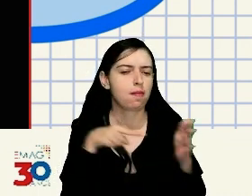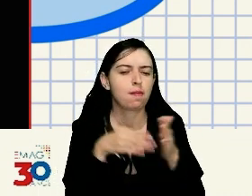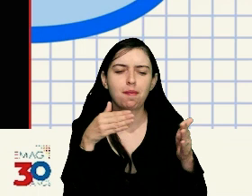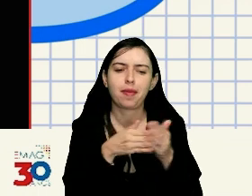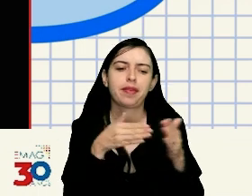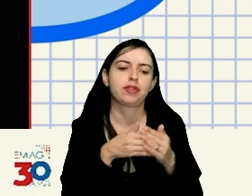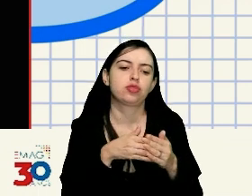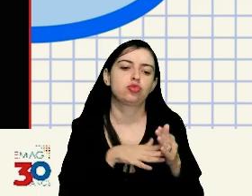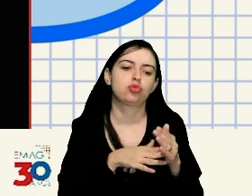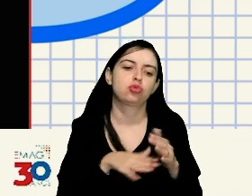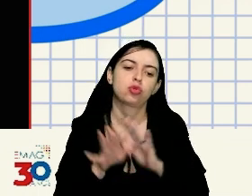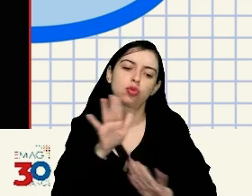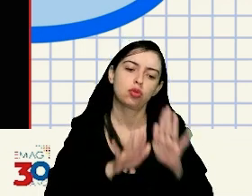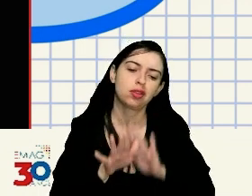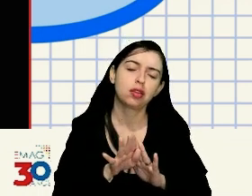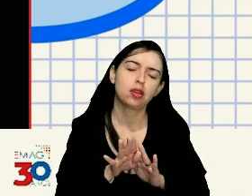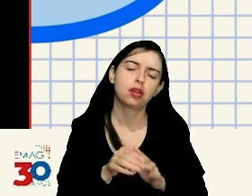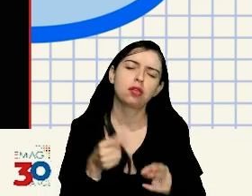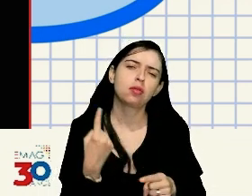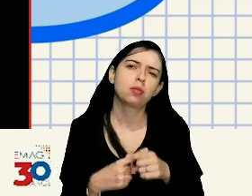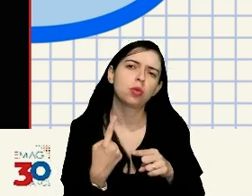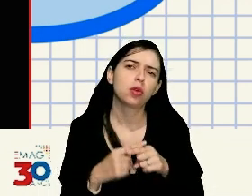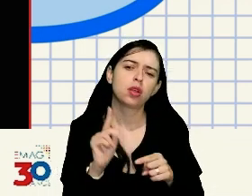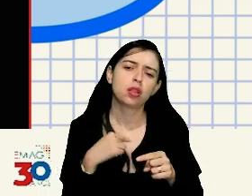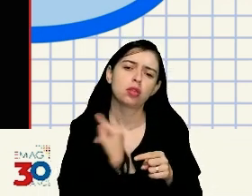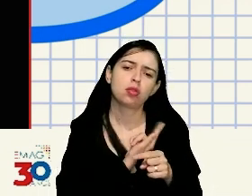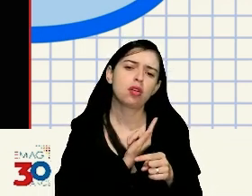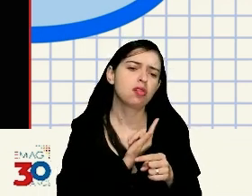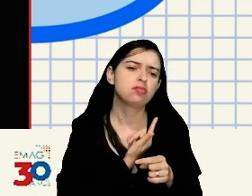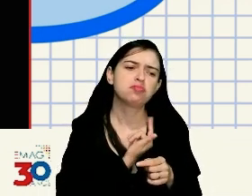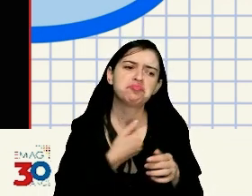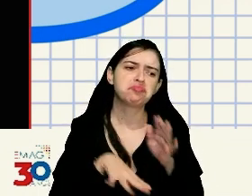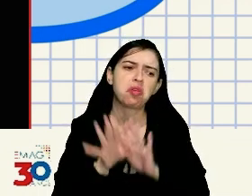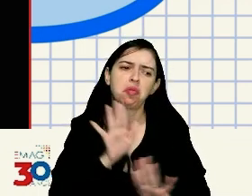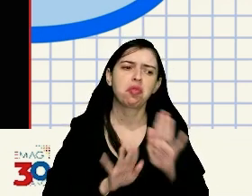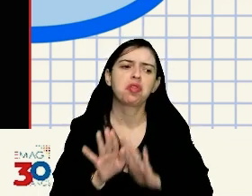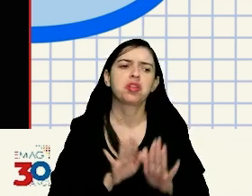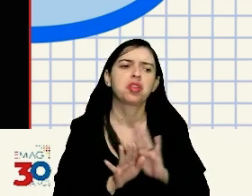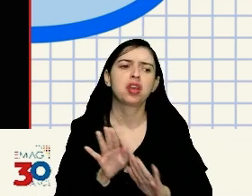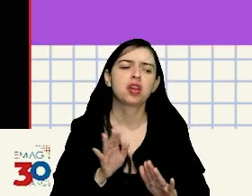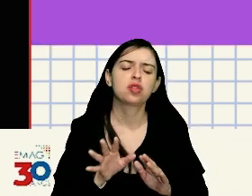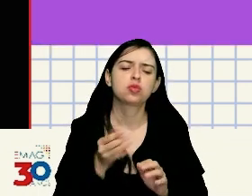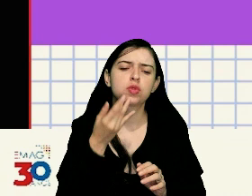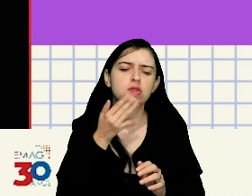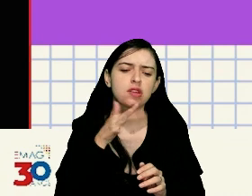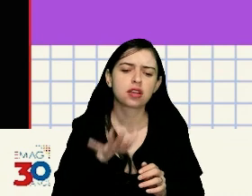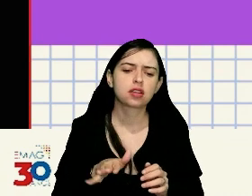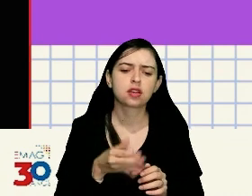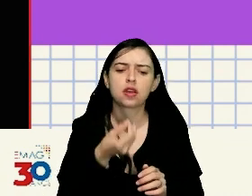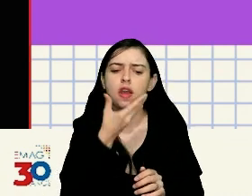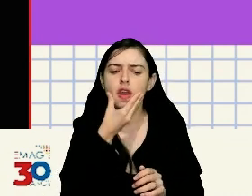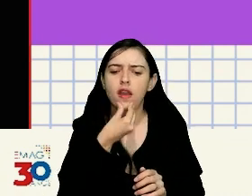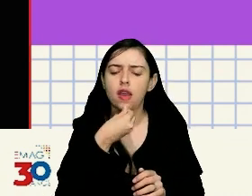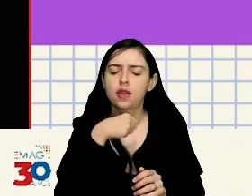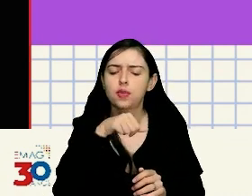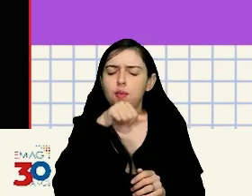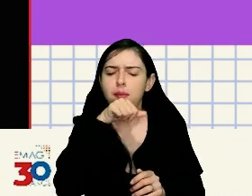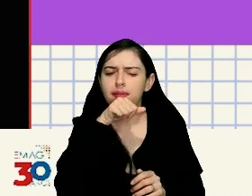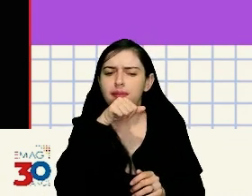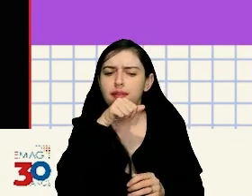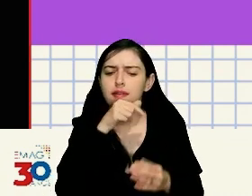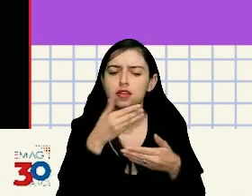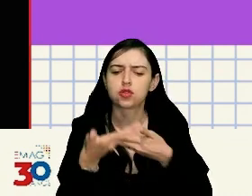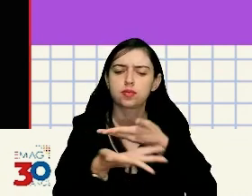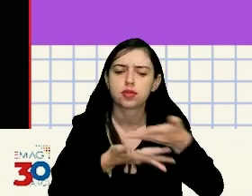homens não estamos ocupando esse papel de cuidador, né, dessa paternidade participativa e cuidadora? E aí não tem como a gente